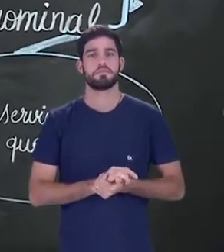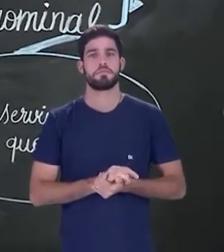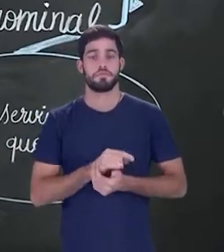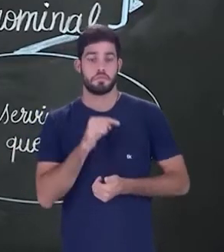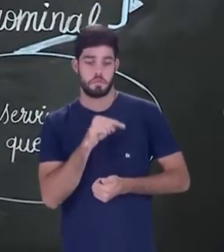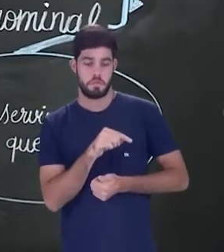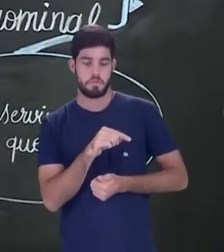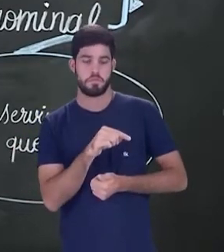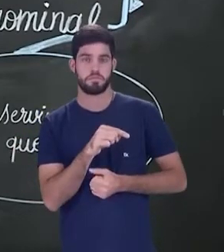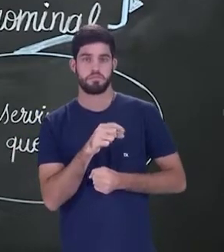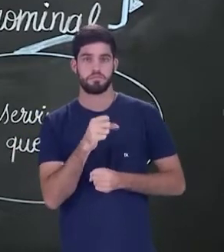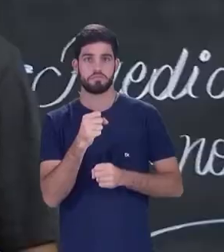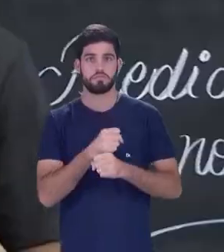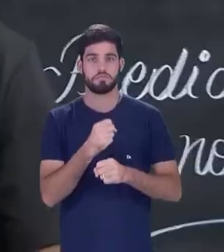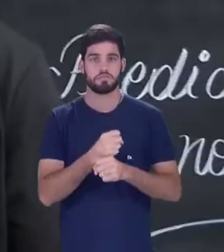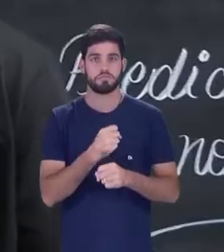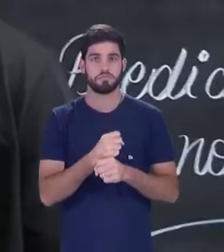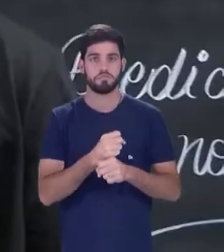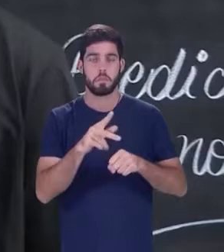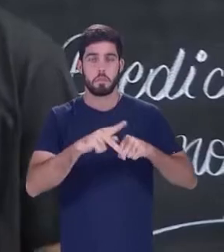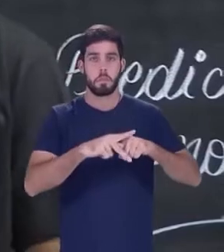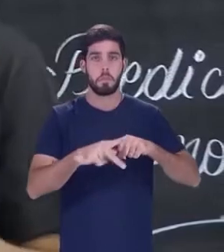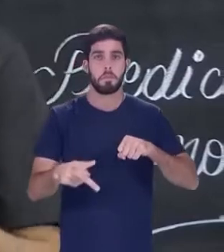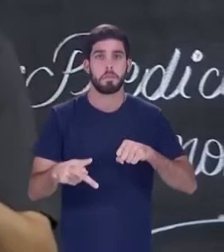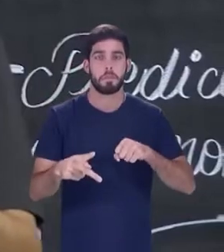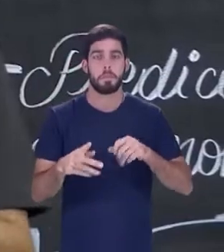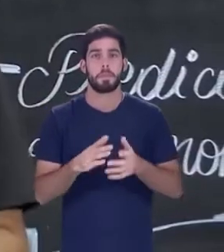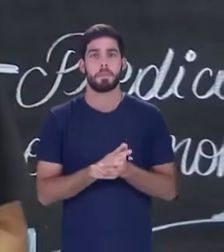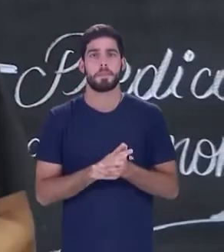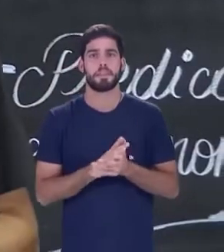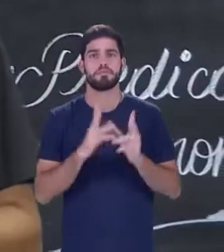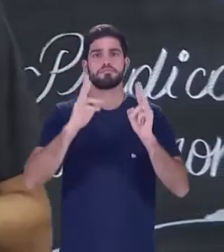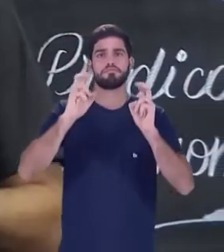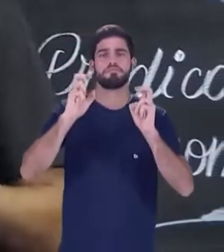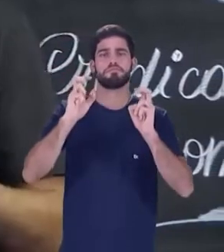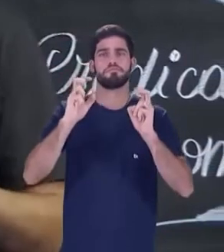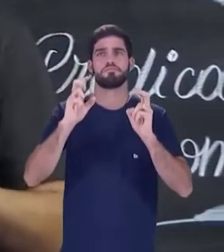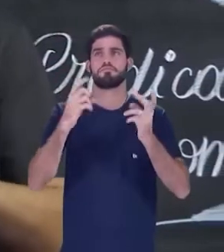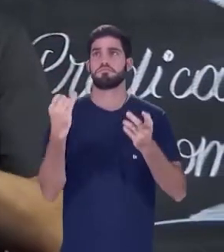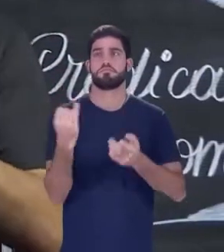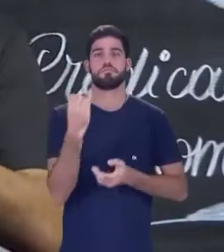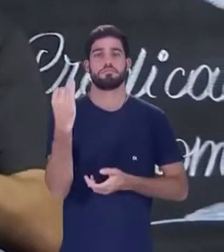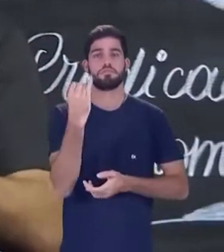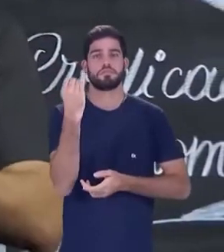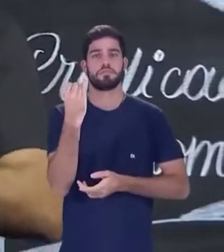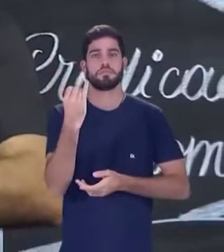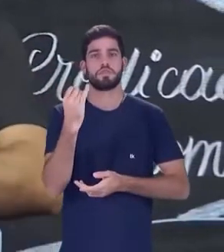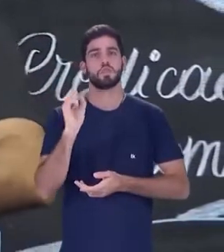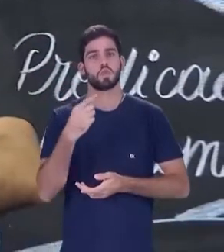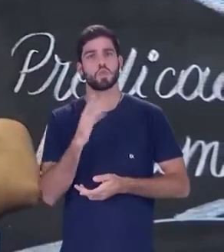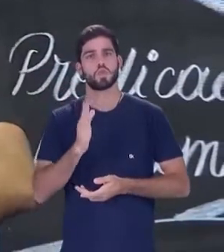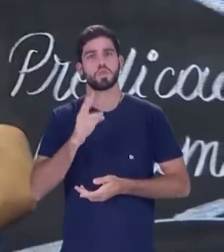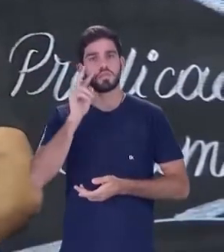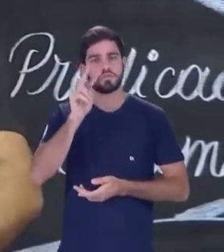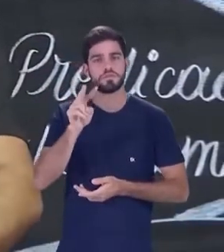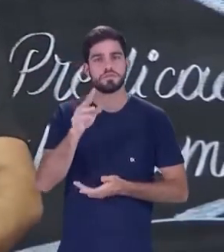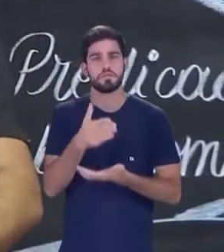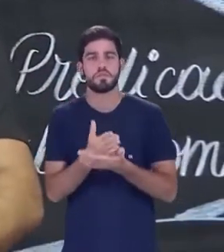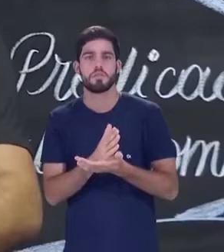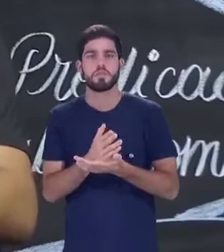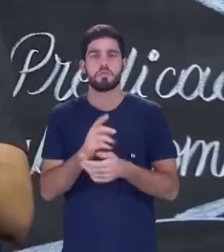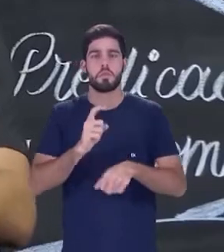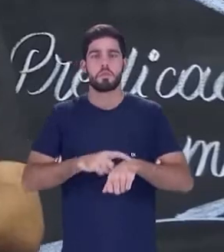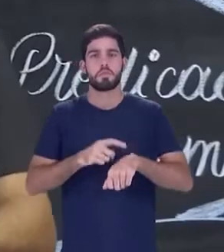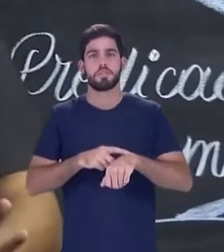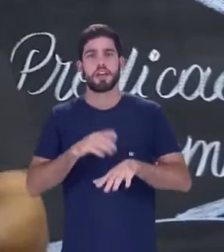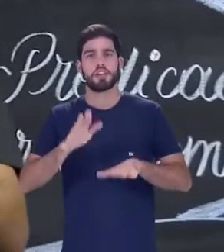Essa construção chamada de predicado, é um termo essencial. A gente já viu em alguns momentos que algumas orações podem não ter